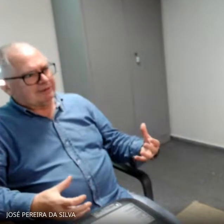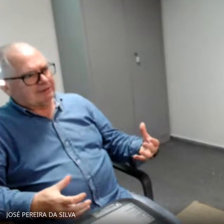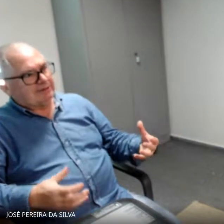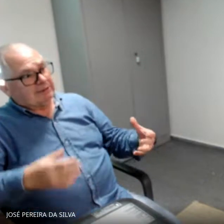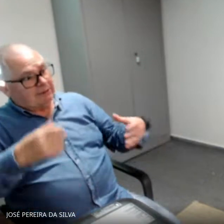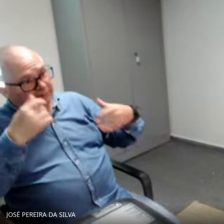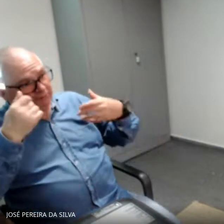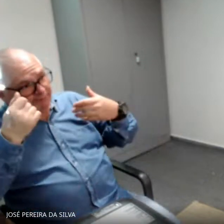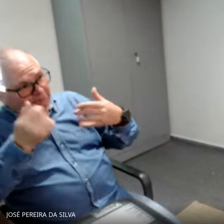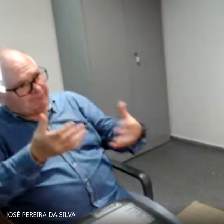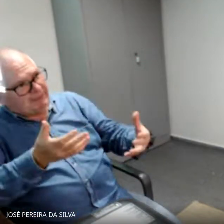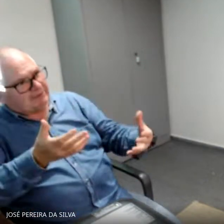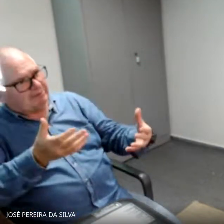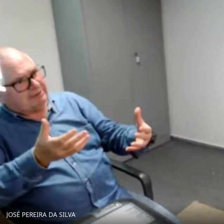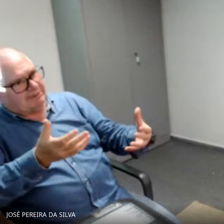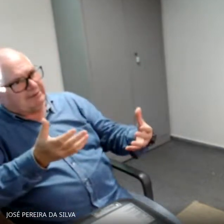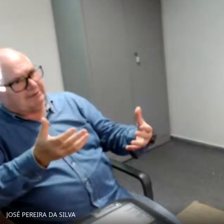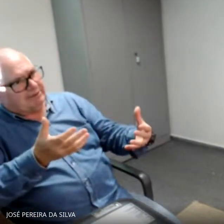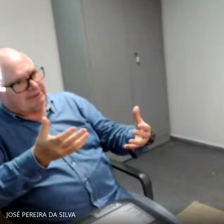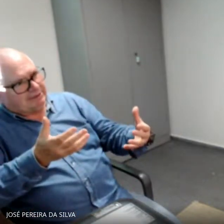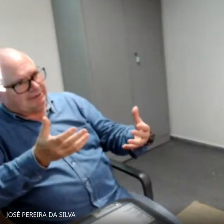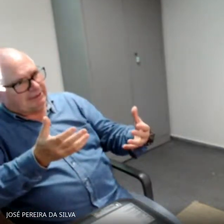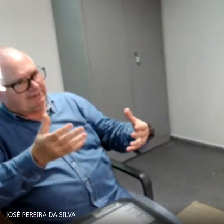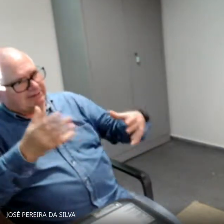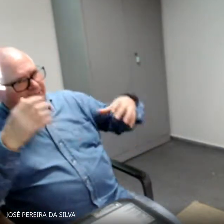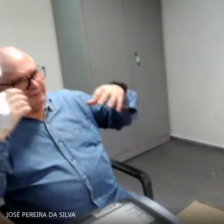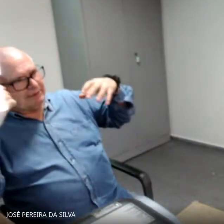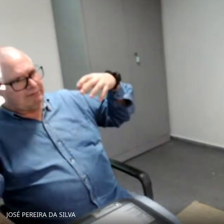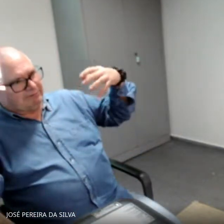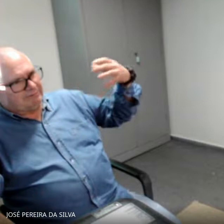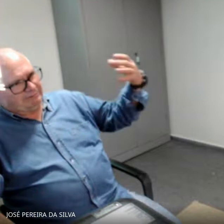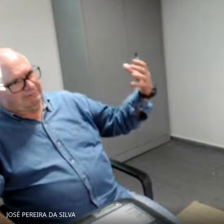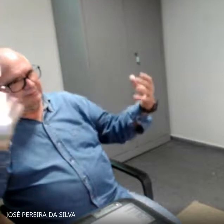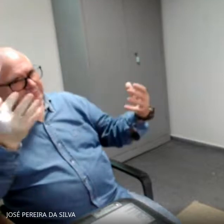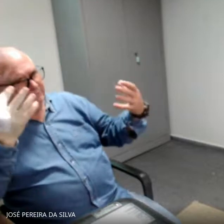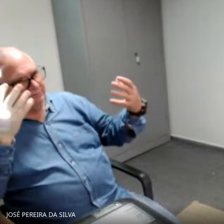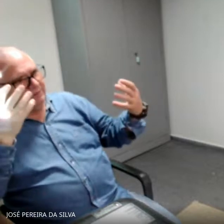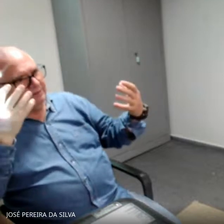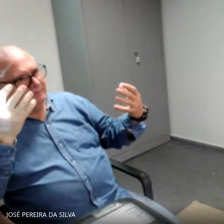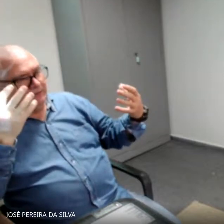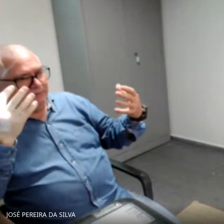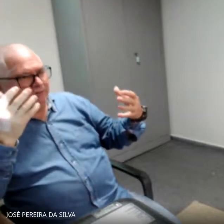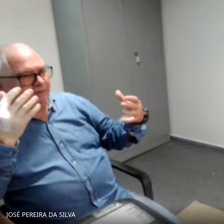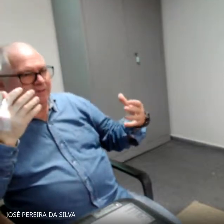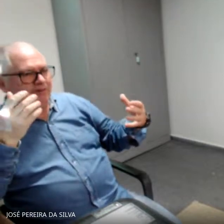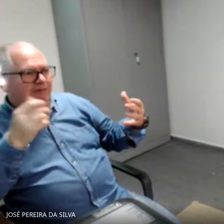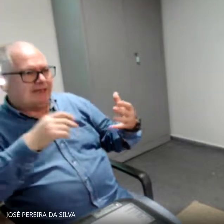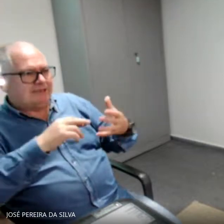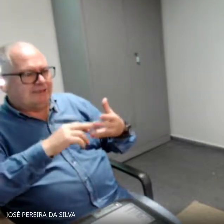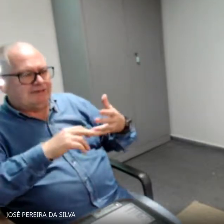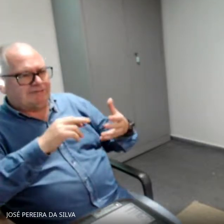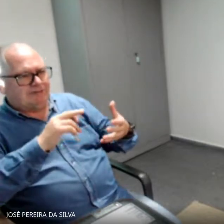temos que pensar assim, e fazer com que a pessoa pense holisticamente também, né? Aí que tá, né? Pensar como, né? E as pessoas, às vezes, é